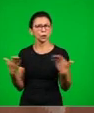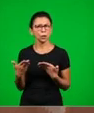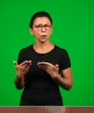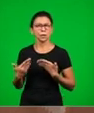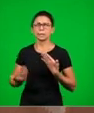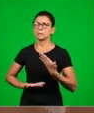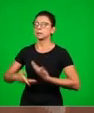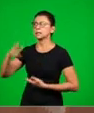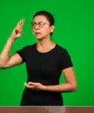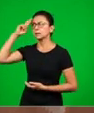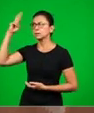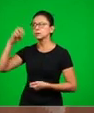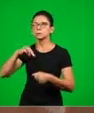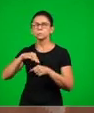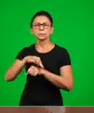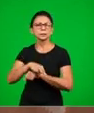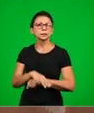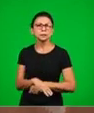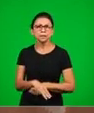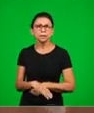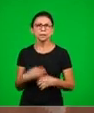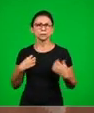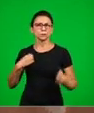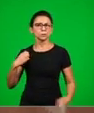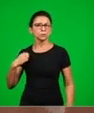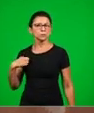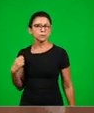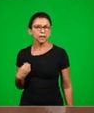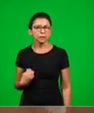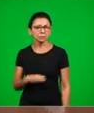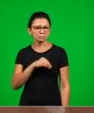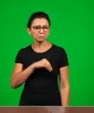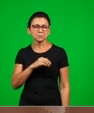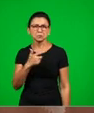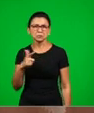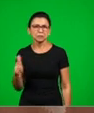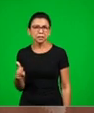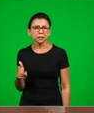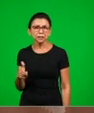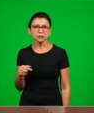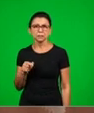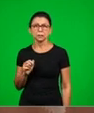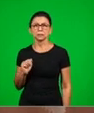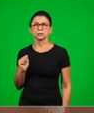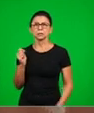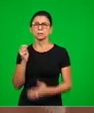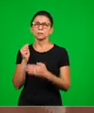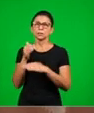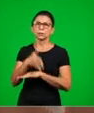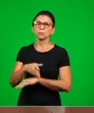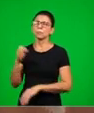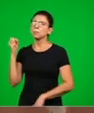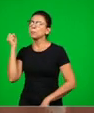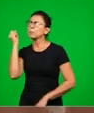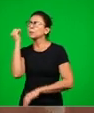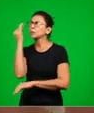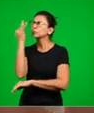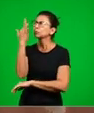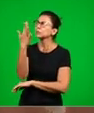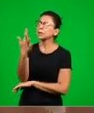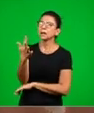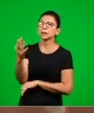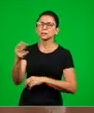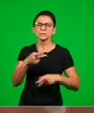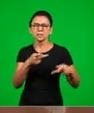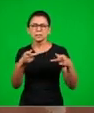Senhor no ministério, que não recebe, que vive pelas madrugadas em hospitais, cuidando de